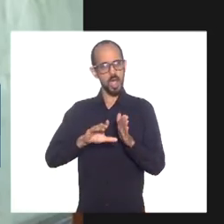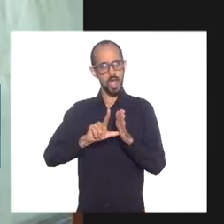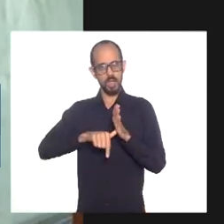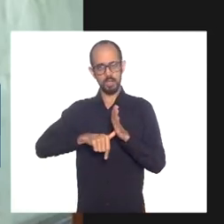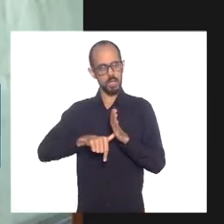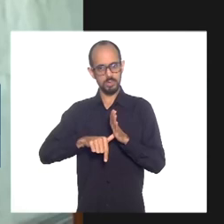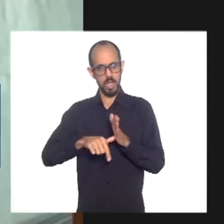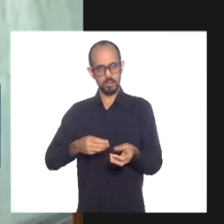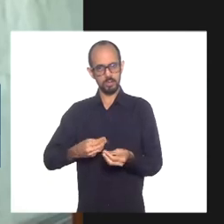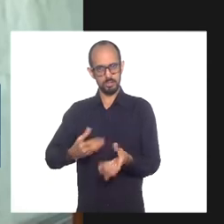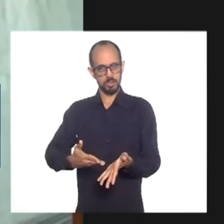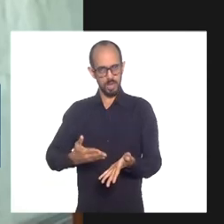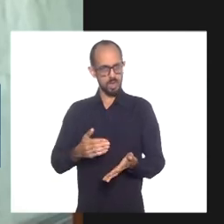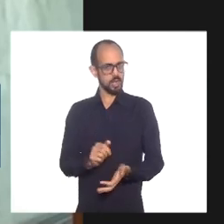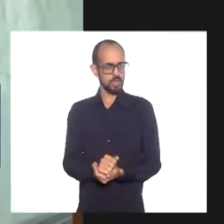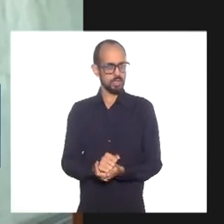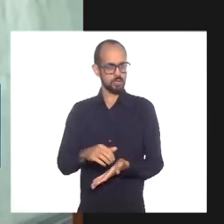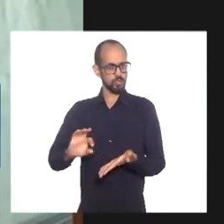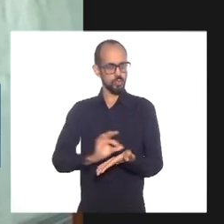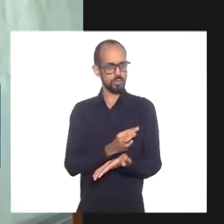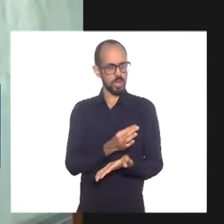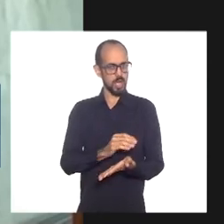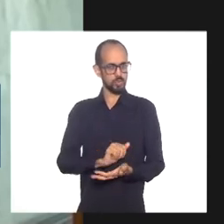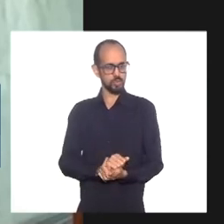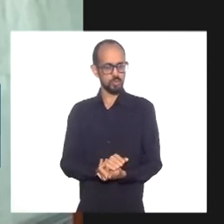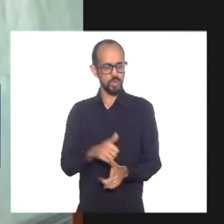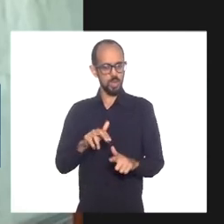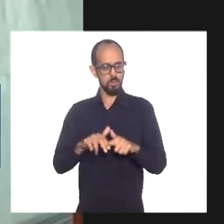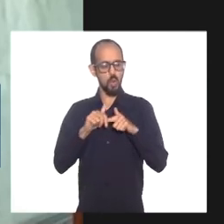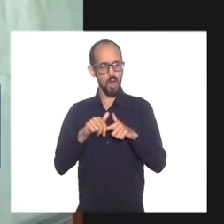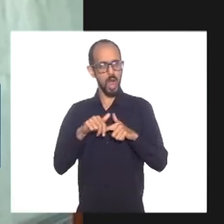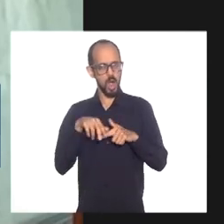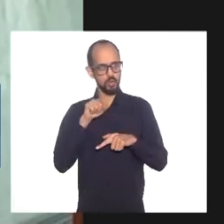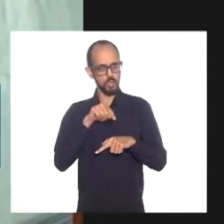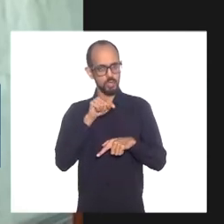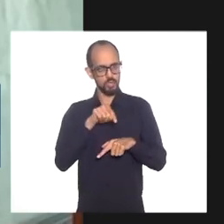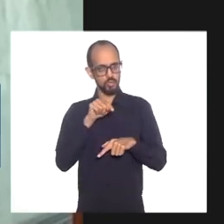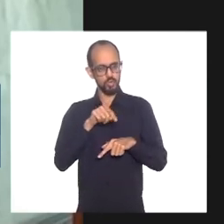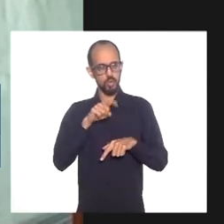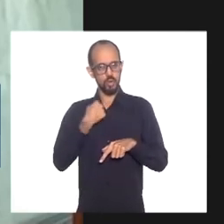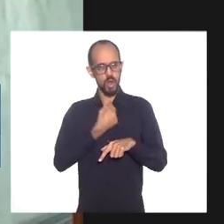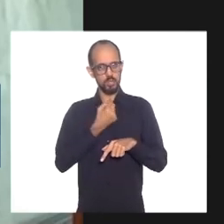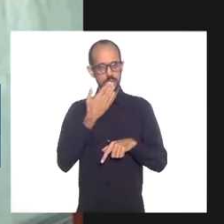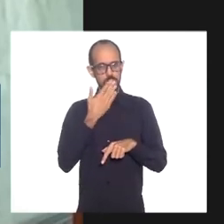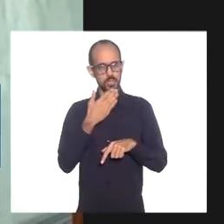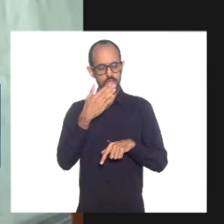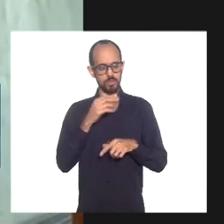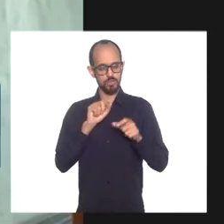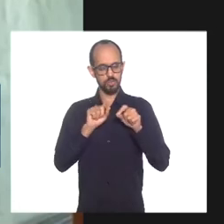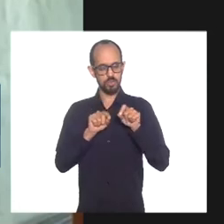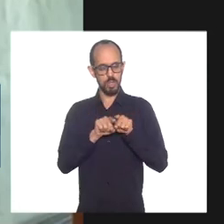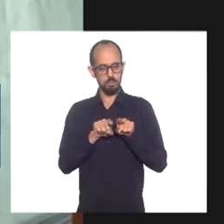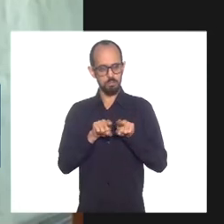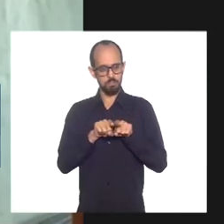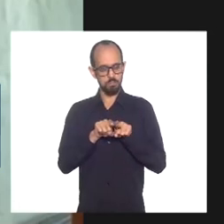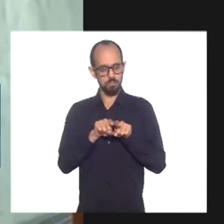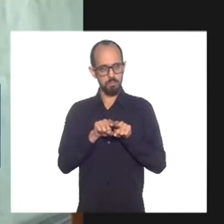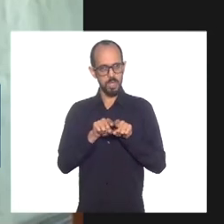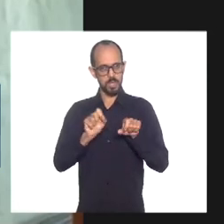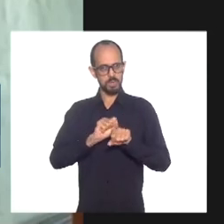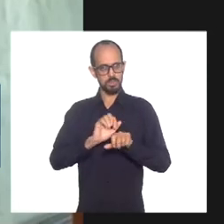na sua contratação. Então, em razão disso, nós pedimos também esclarecimentos complementares à